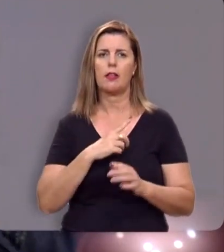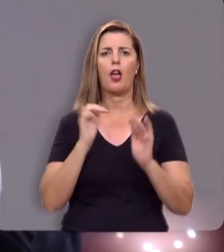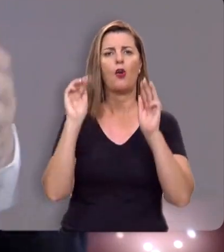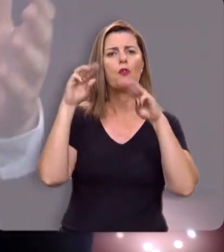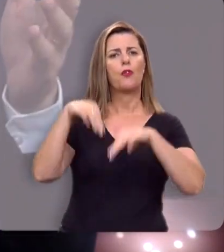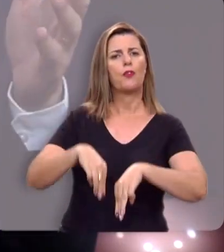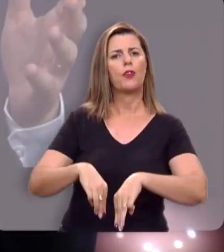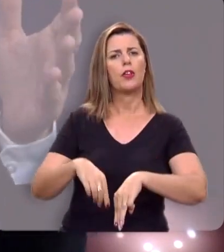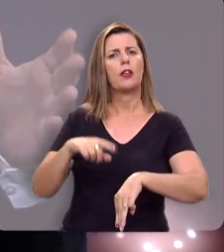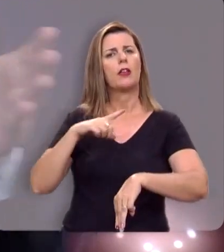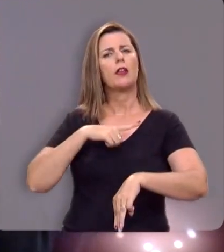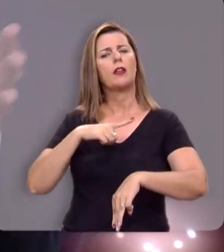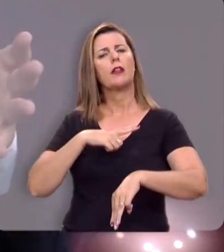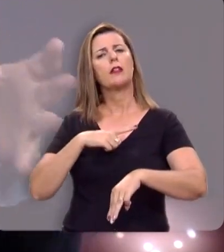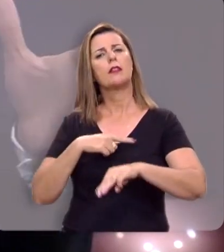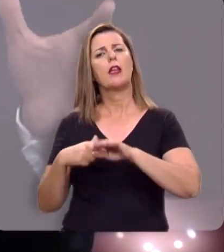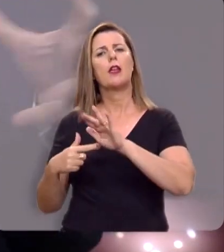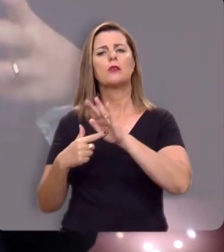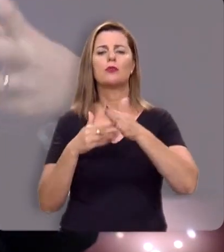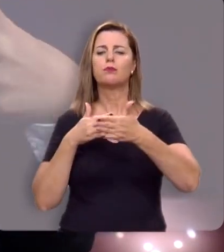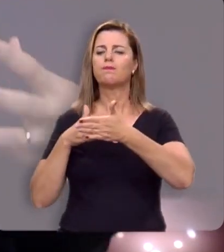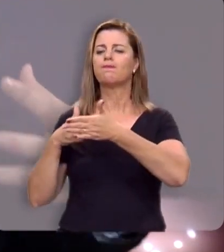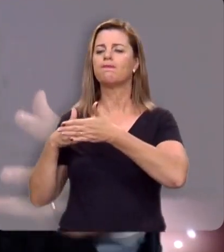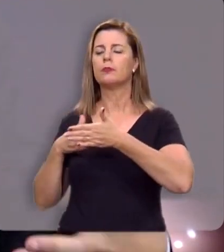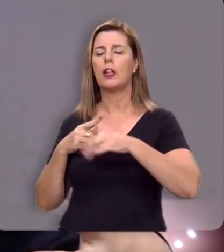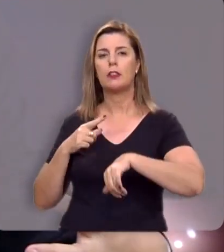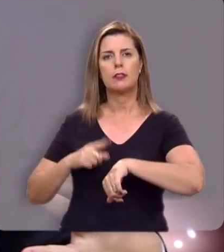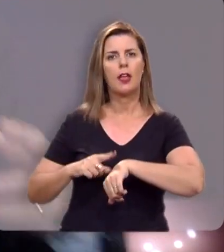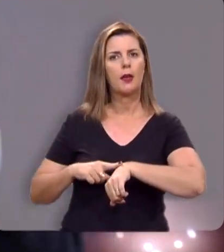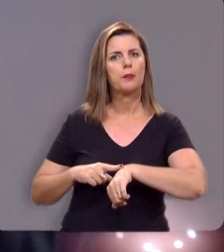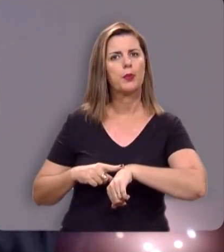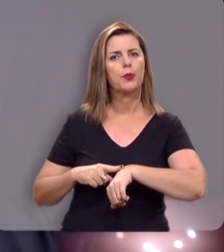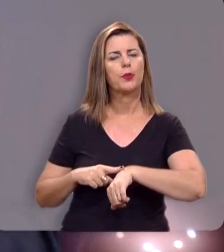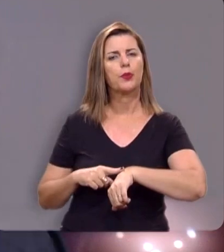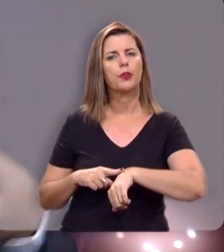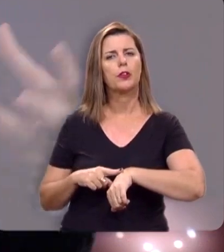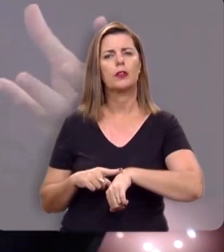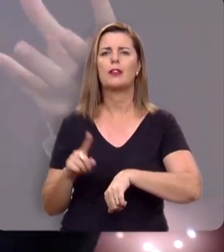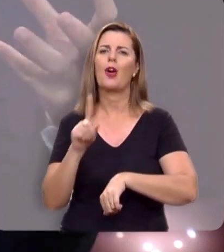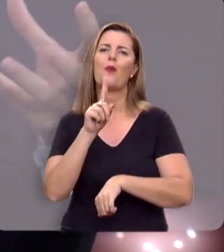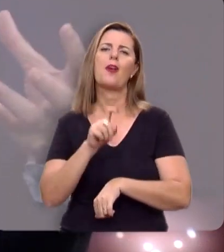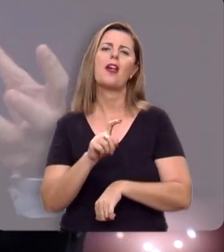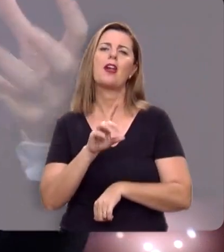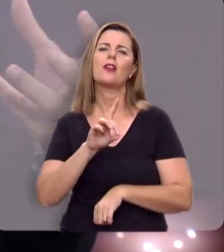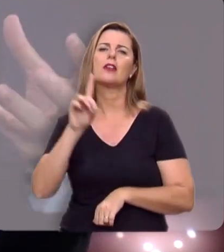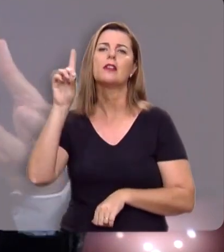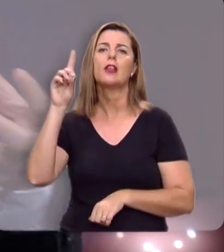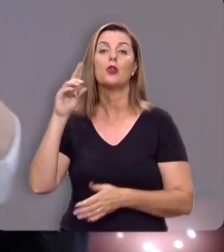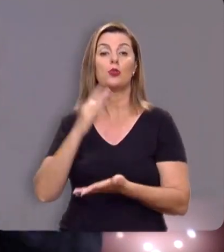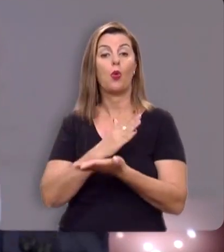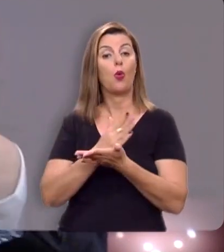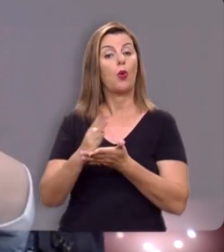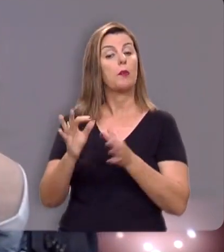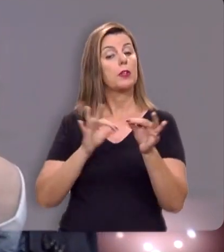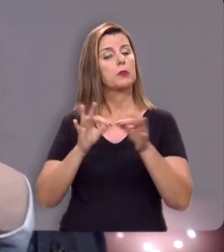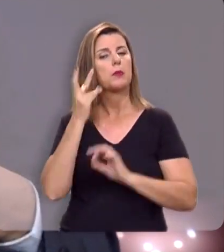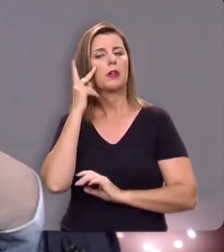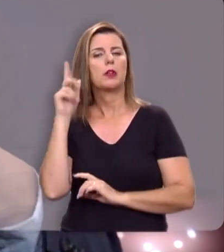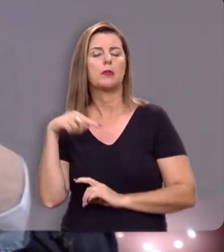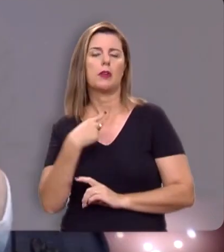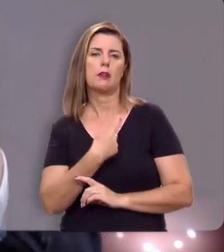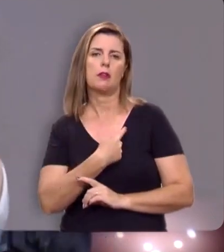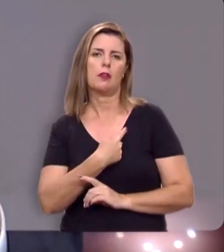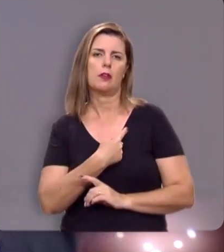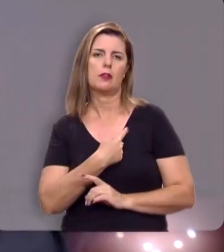um fim, que existe uma delimitação de tempo, isso não é aquilo que Deus originalmente preparou para nós,